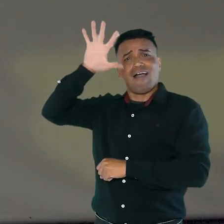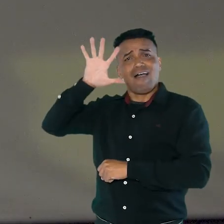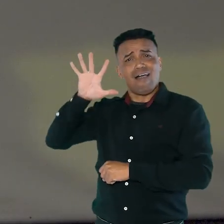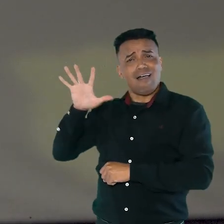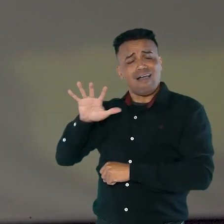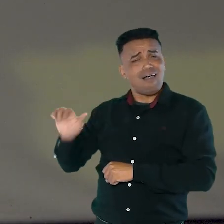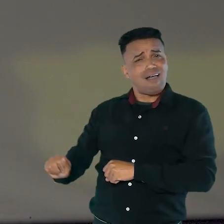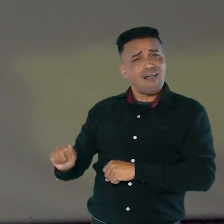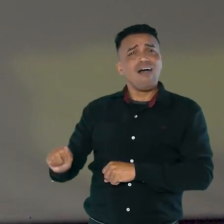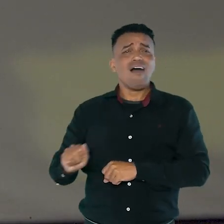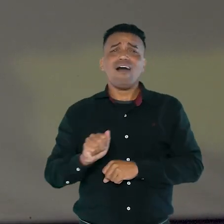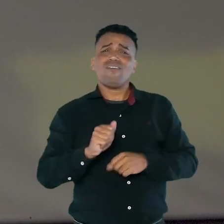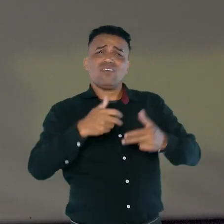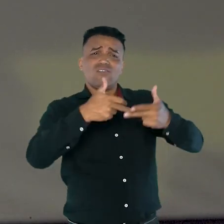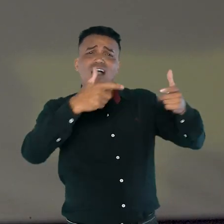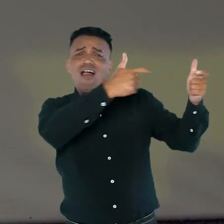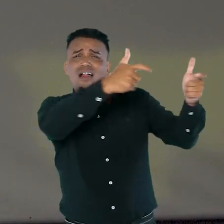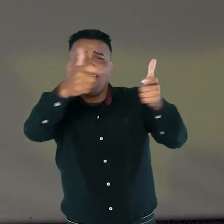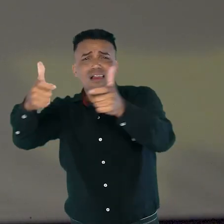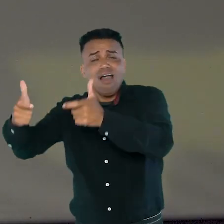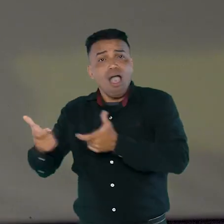eu quero